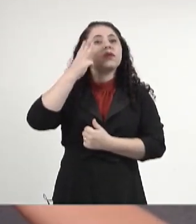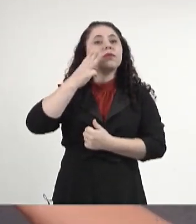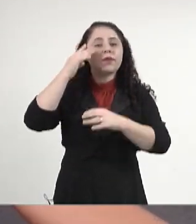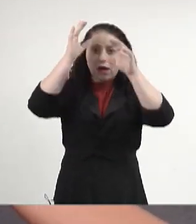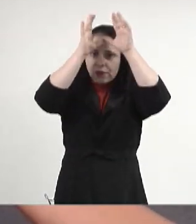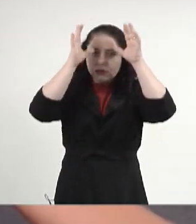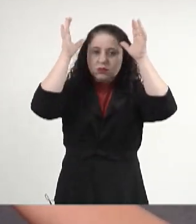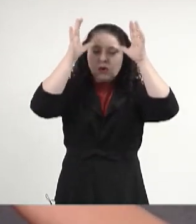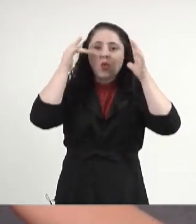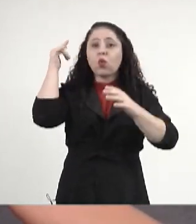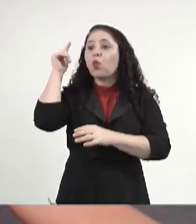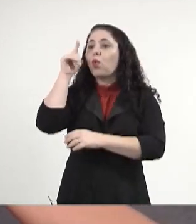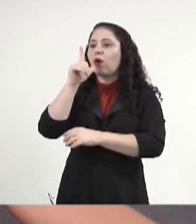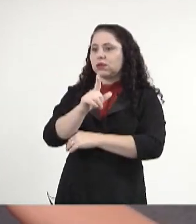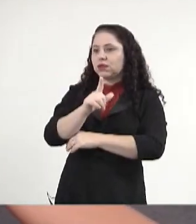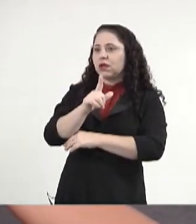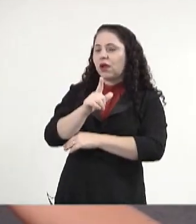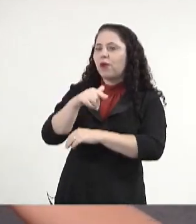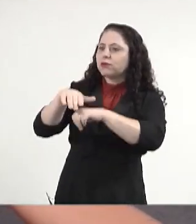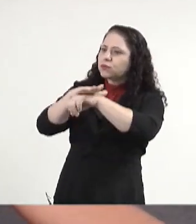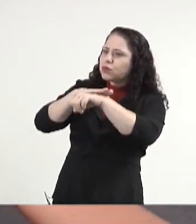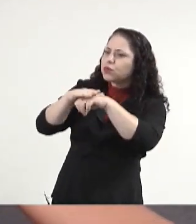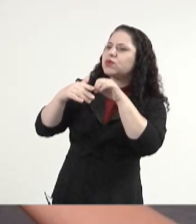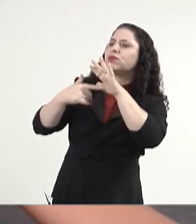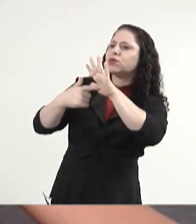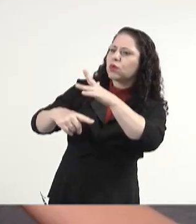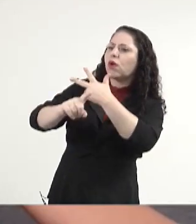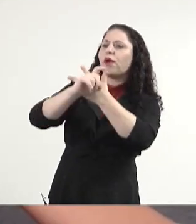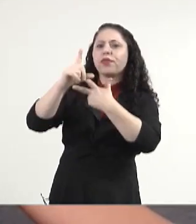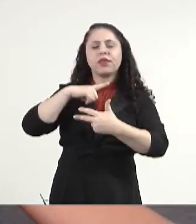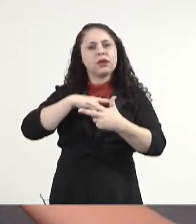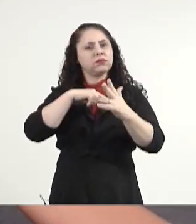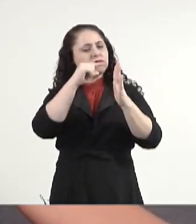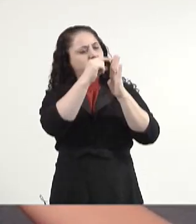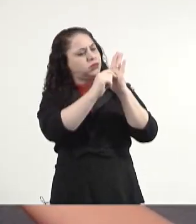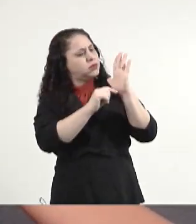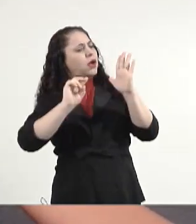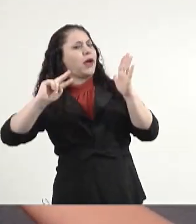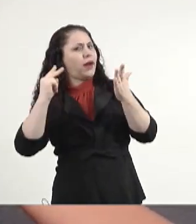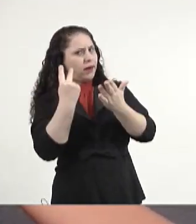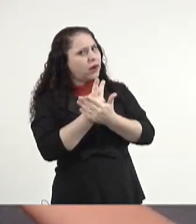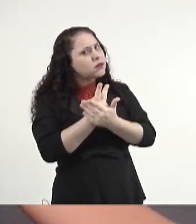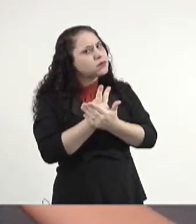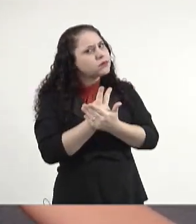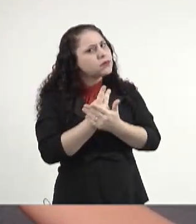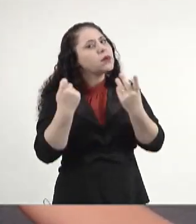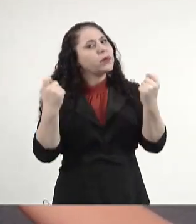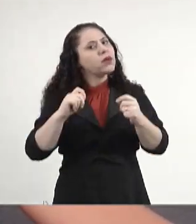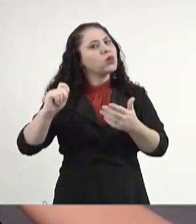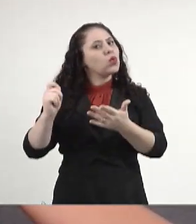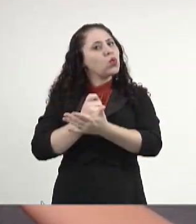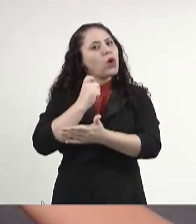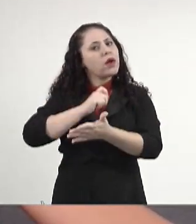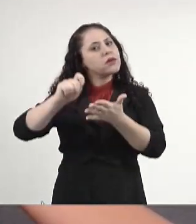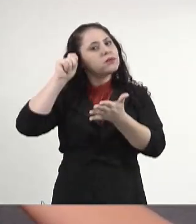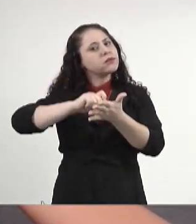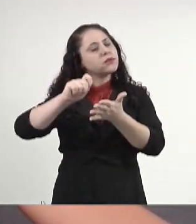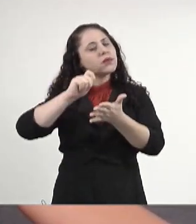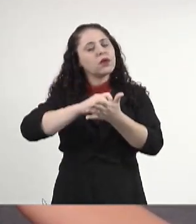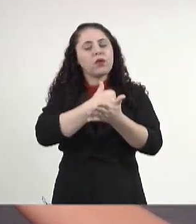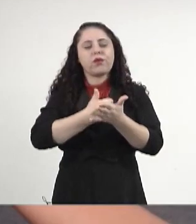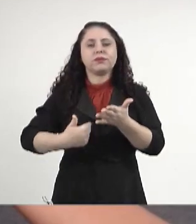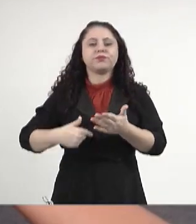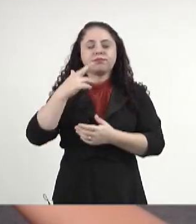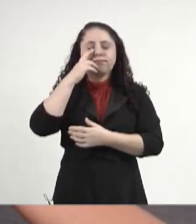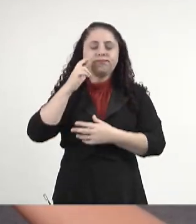deputado Caravina, que conseguiram mostrar para o Poder Executivo, olha, tem um tratamento aqui que está errado, que está destoante, que precisa ser corrigido. E o governador